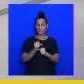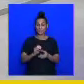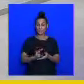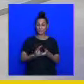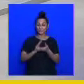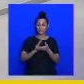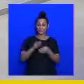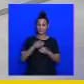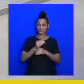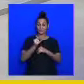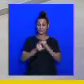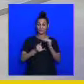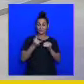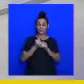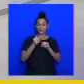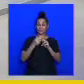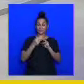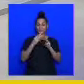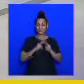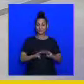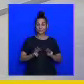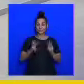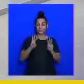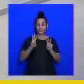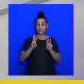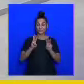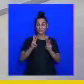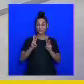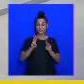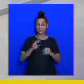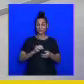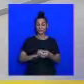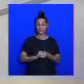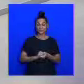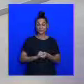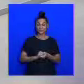se o prêmio está acumulado. É só acessar loterias.caixa.gov.br.